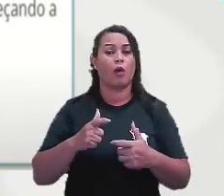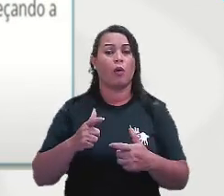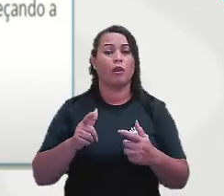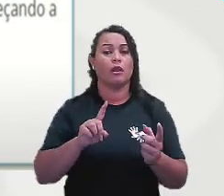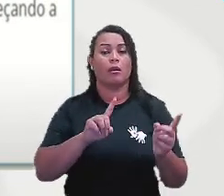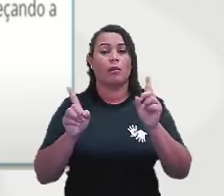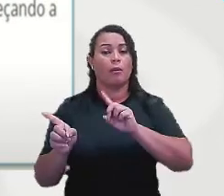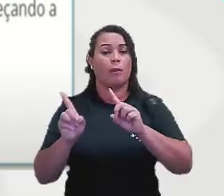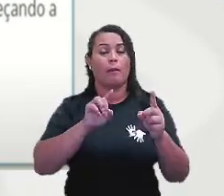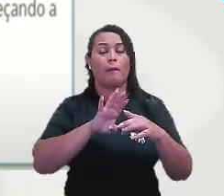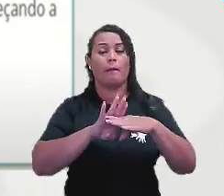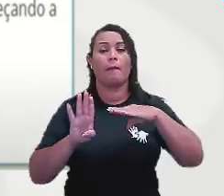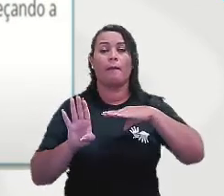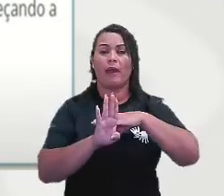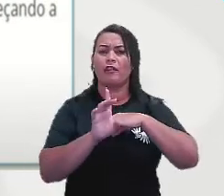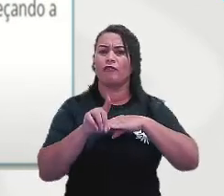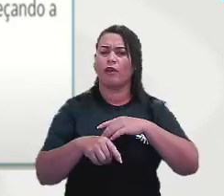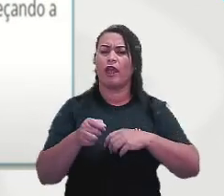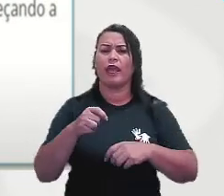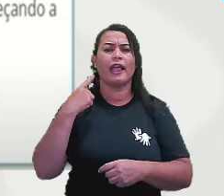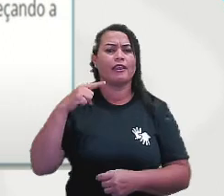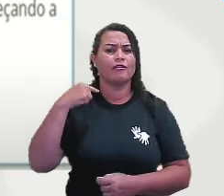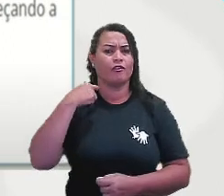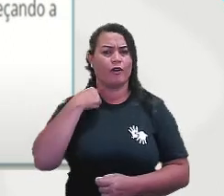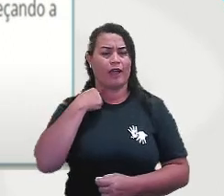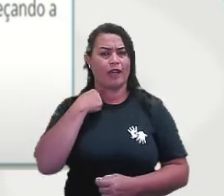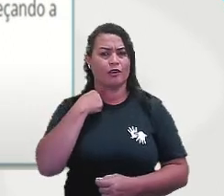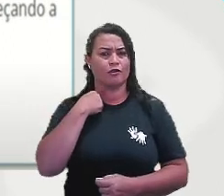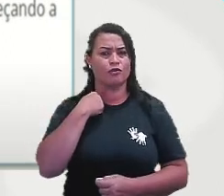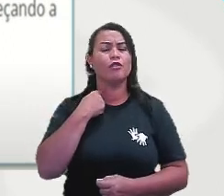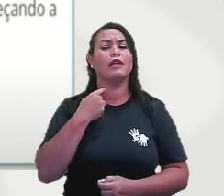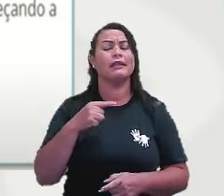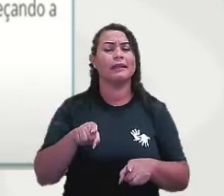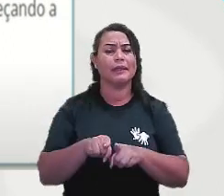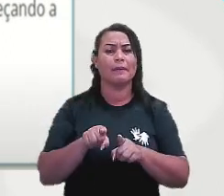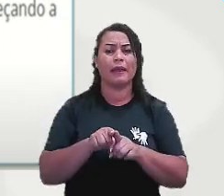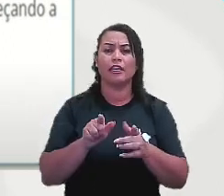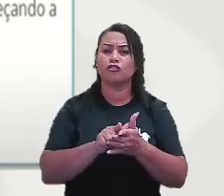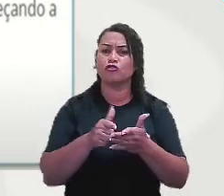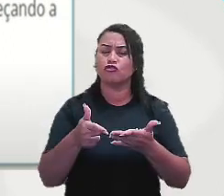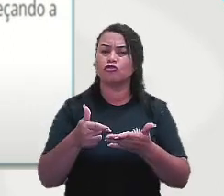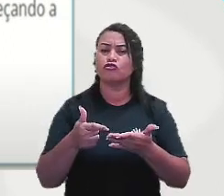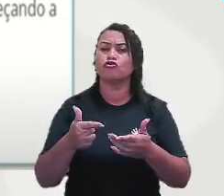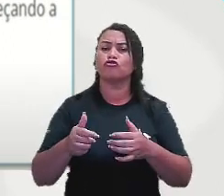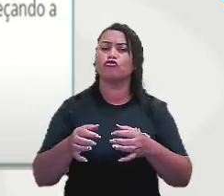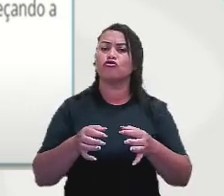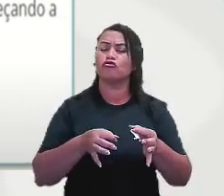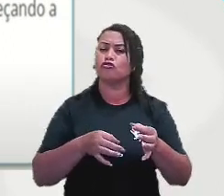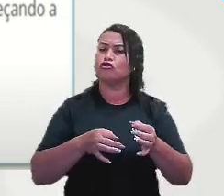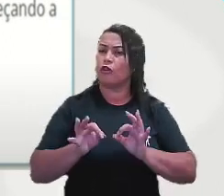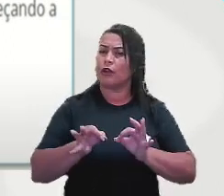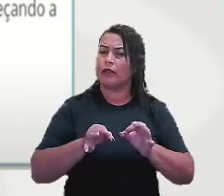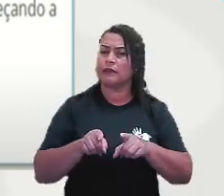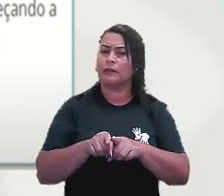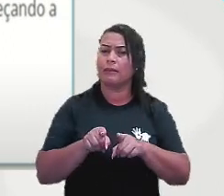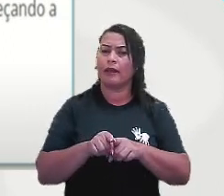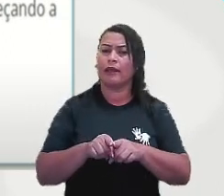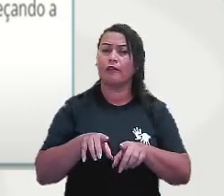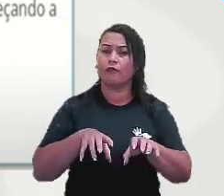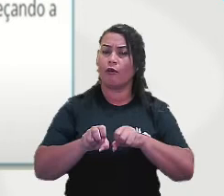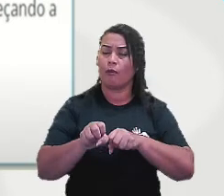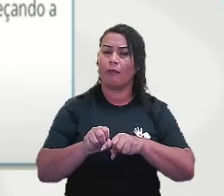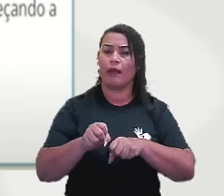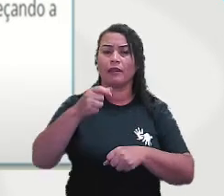jornalista, ativista, político brasileiro, formado na Faculdade de Direito de São Paulo.